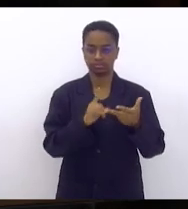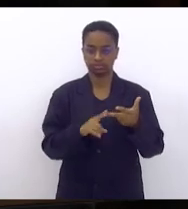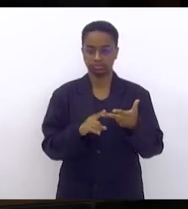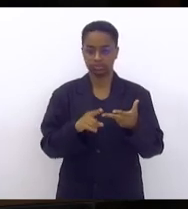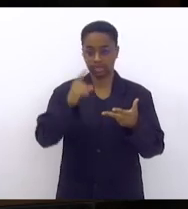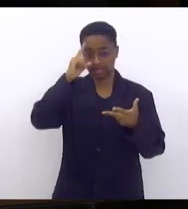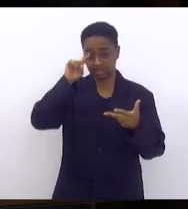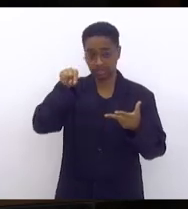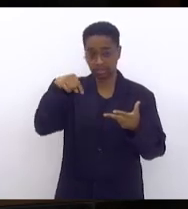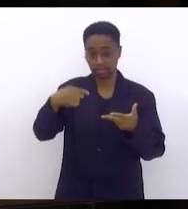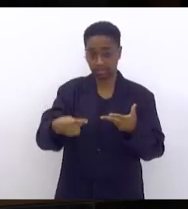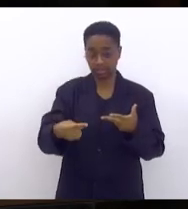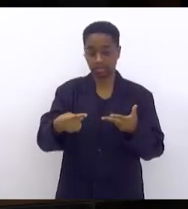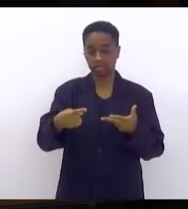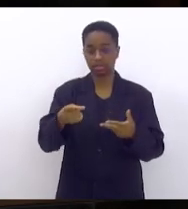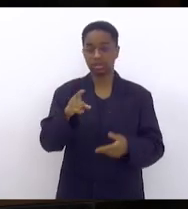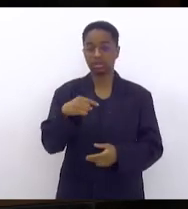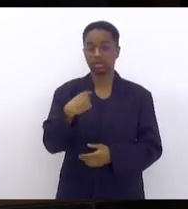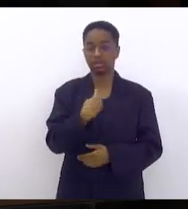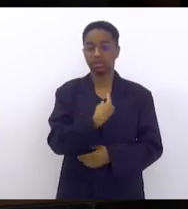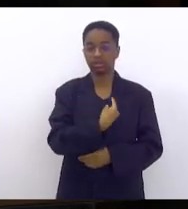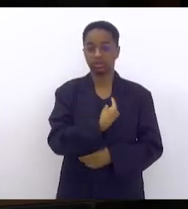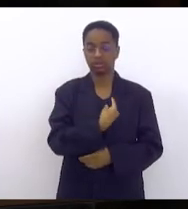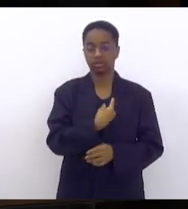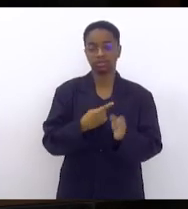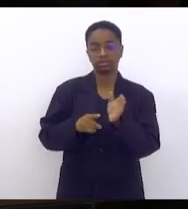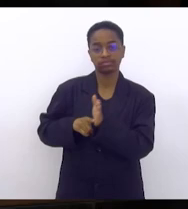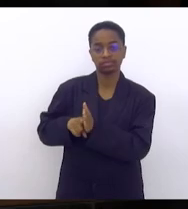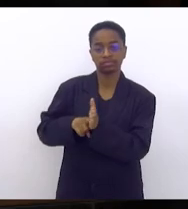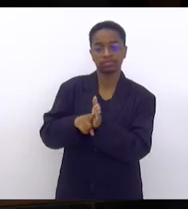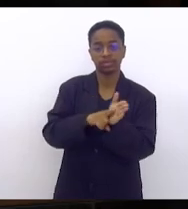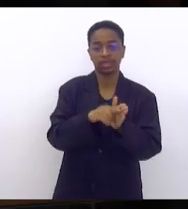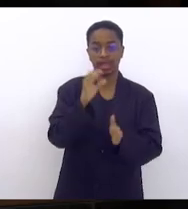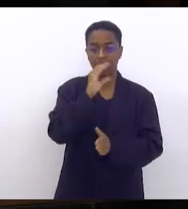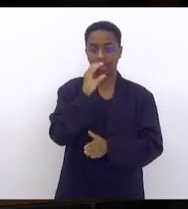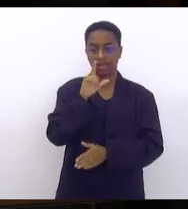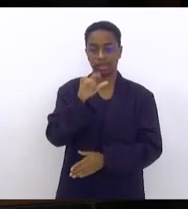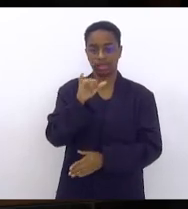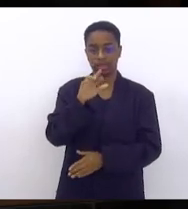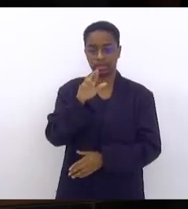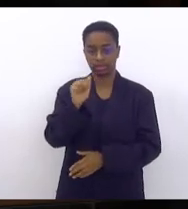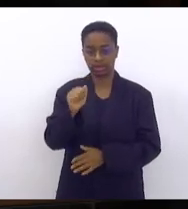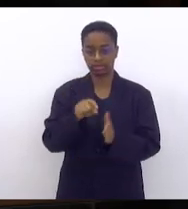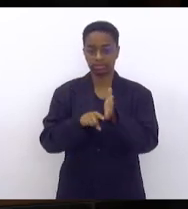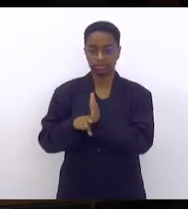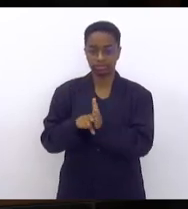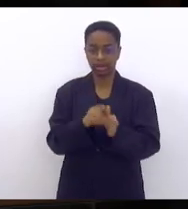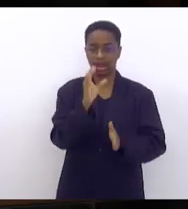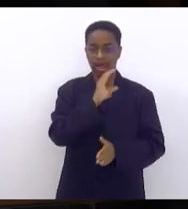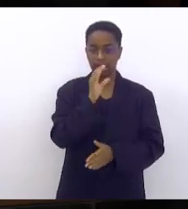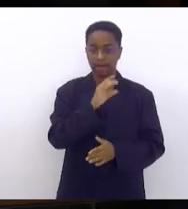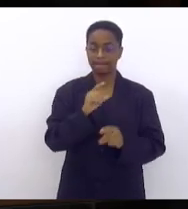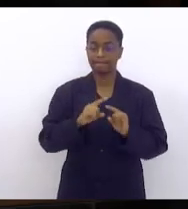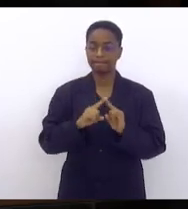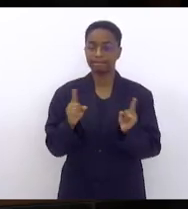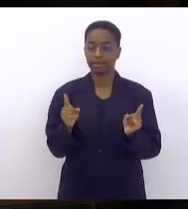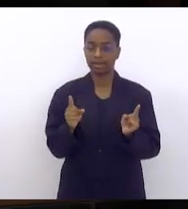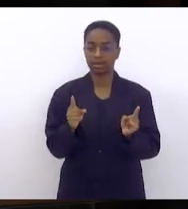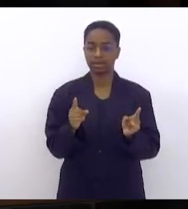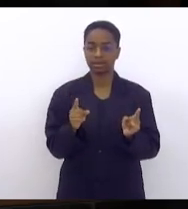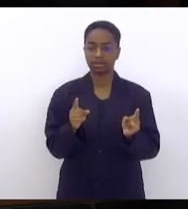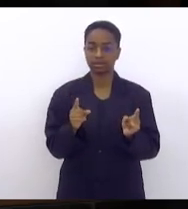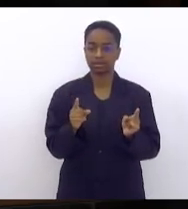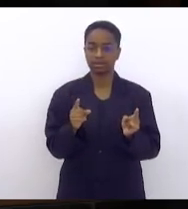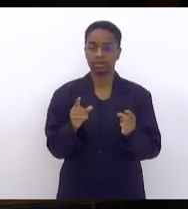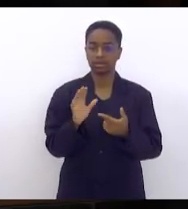Semana que vem, nós estaremos no levantamento de índice rápido, que é o Lira, né? E, apesar do quadro de agente